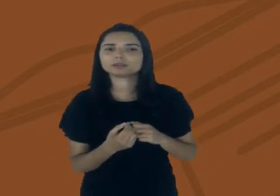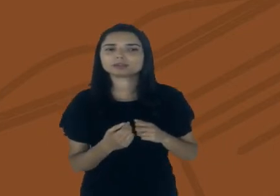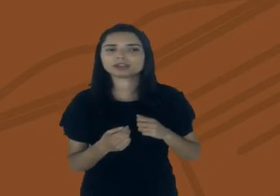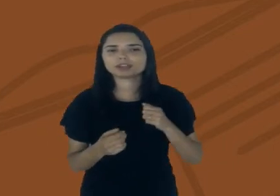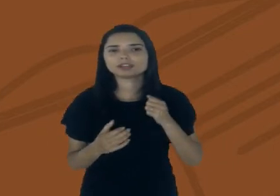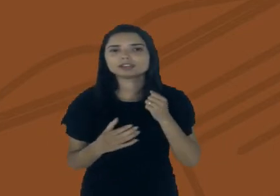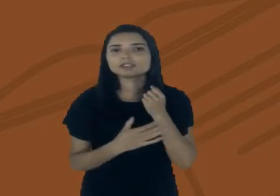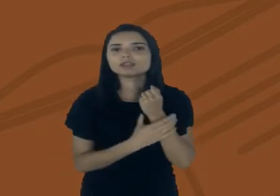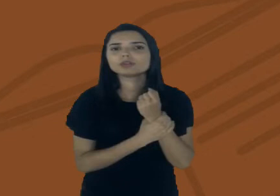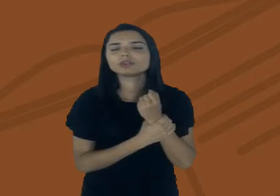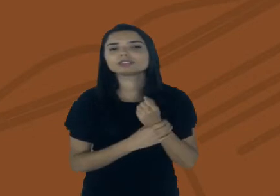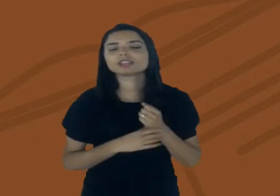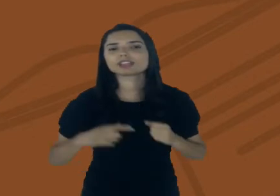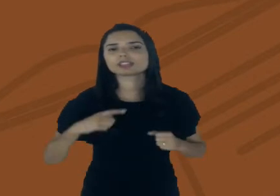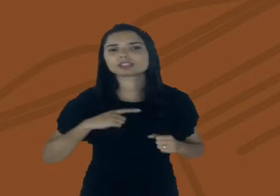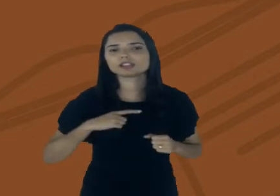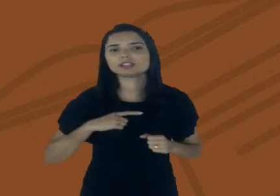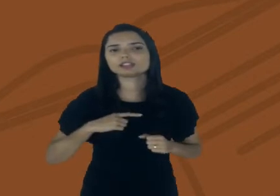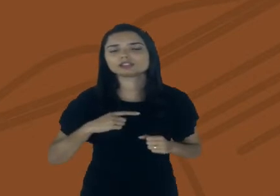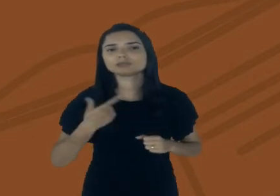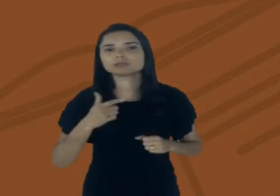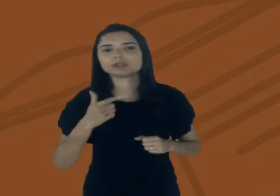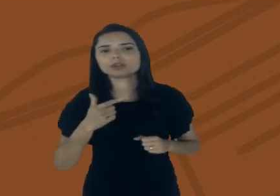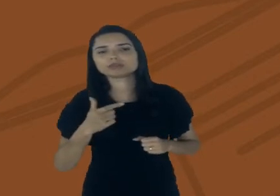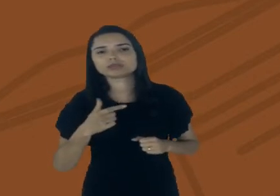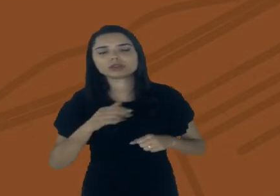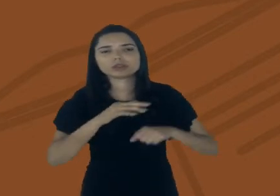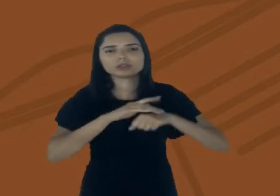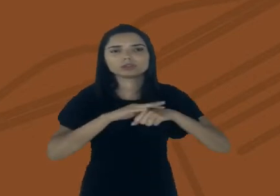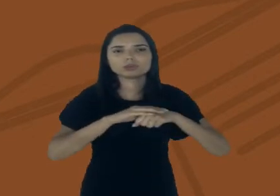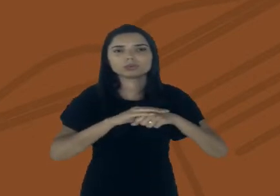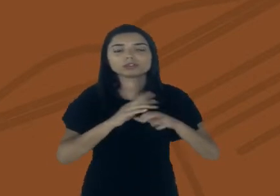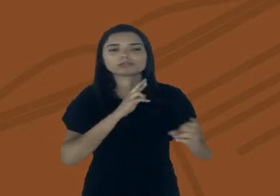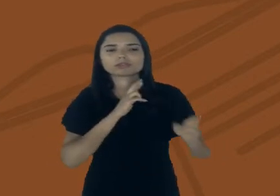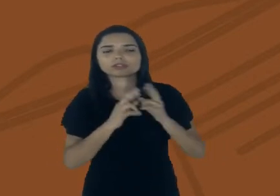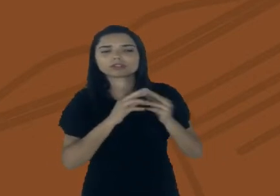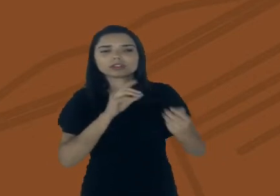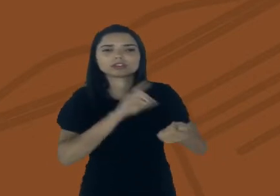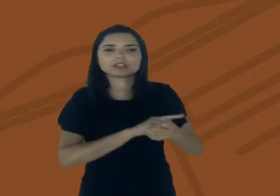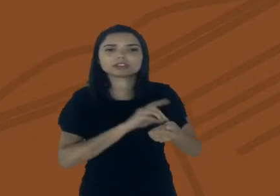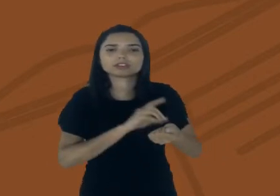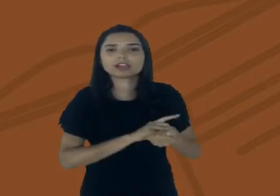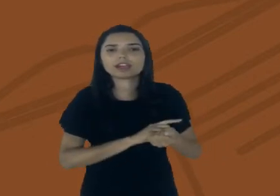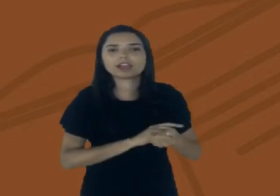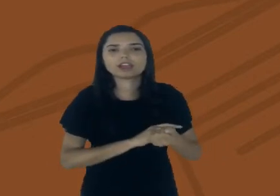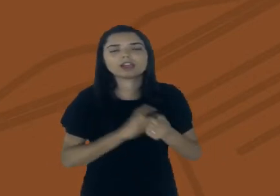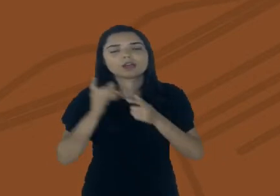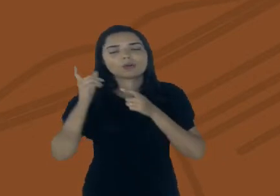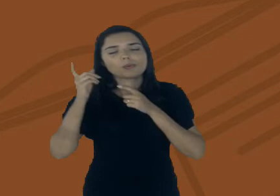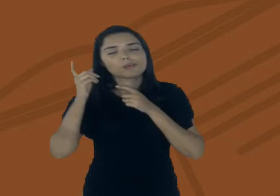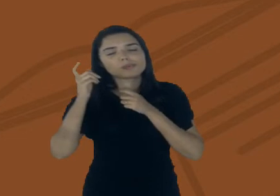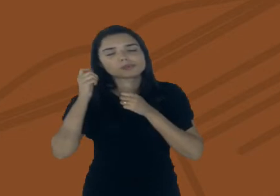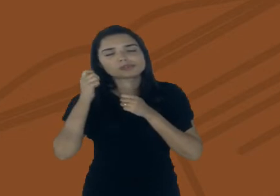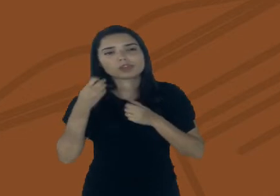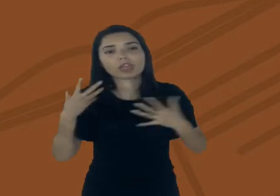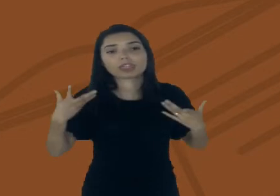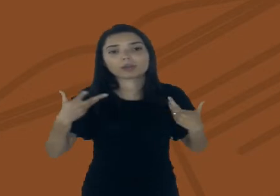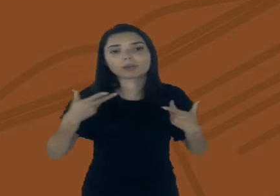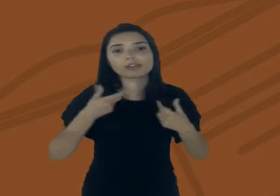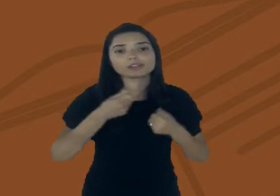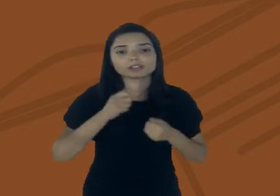sanguínea, reduz o nível de colesterol e aumenta a qualidade de sono, além de reduzir estresse. Então,